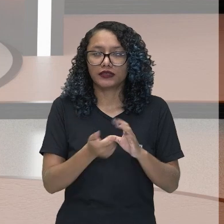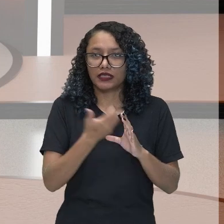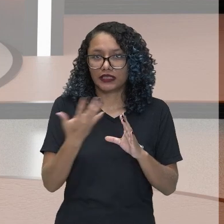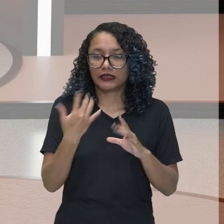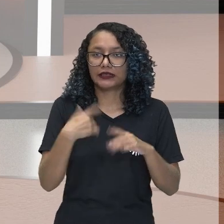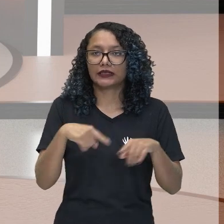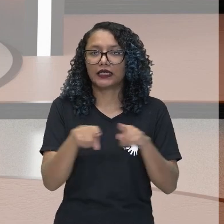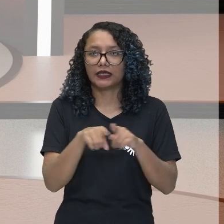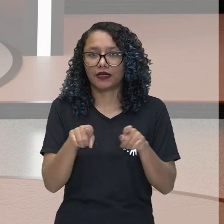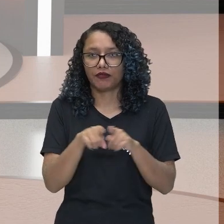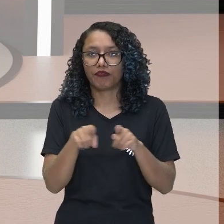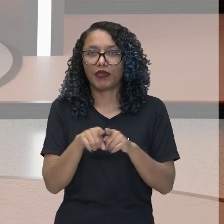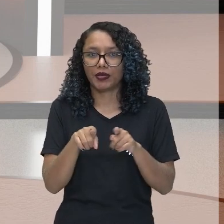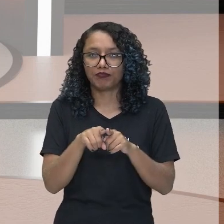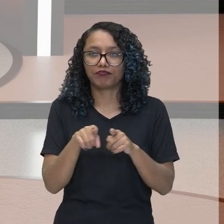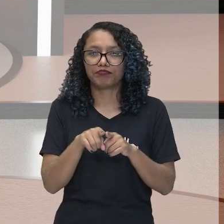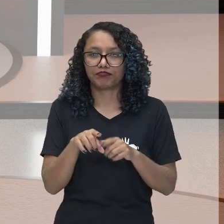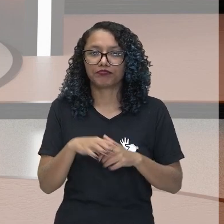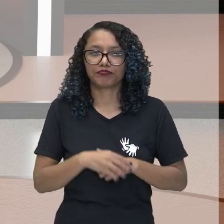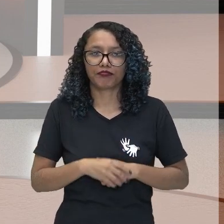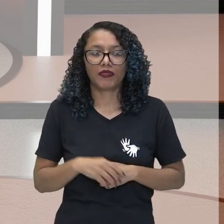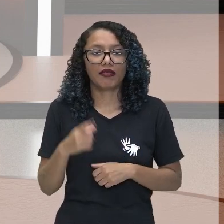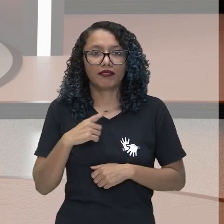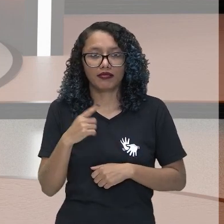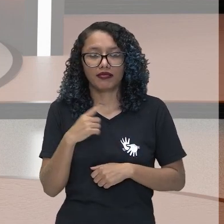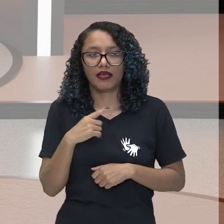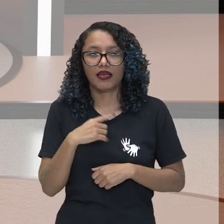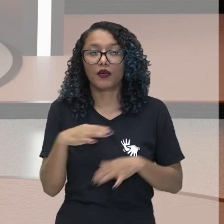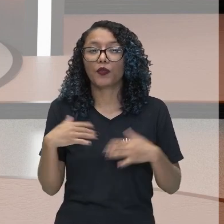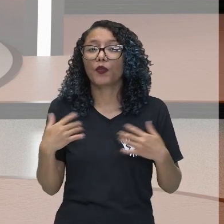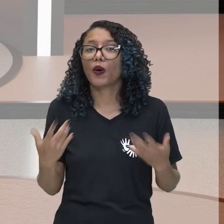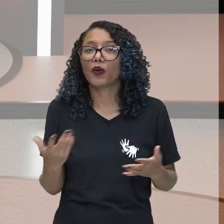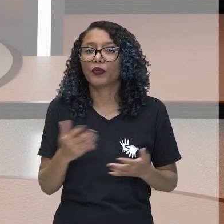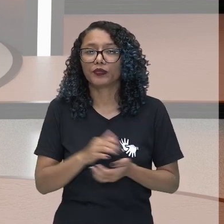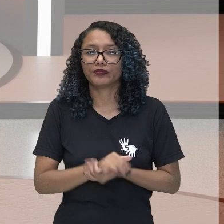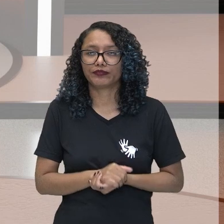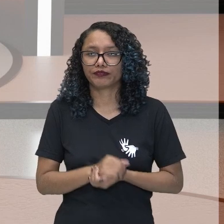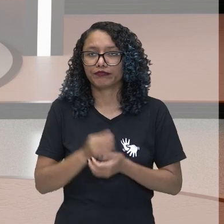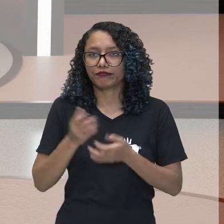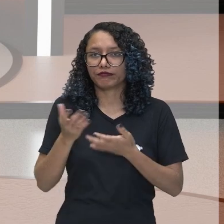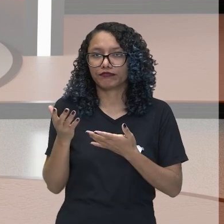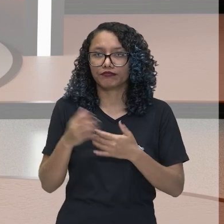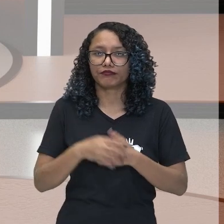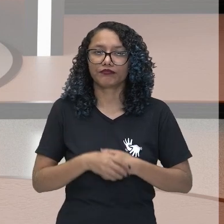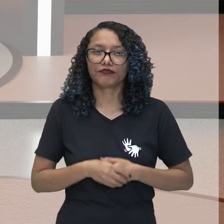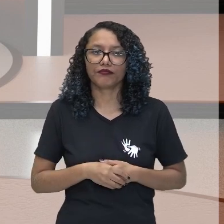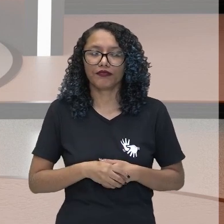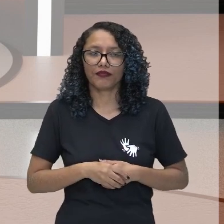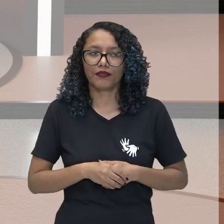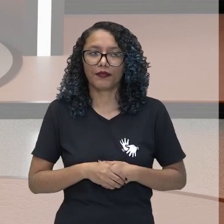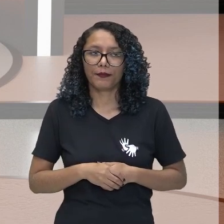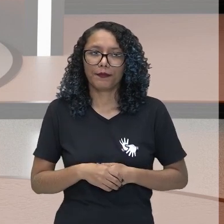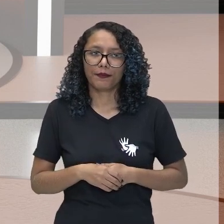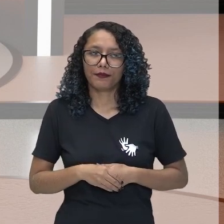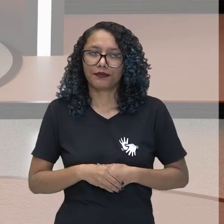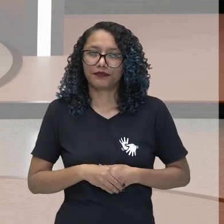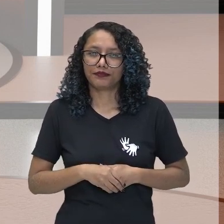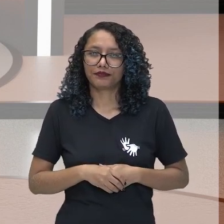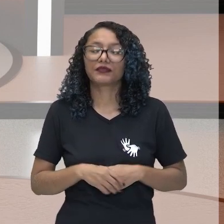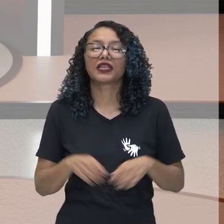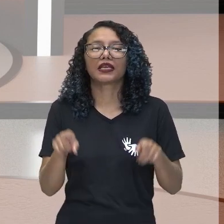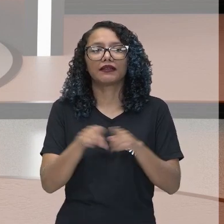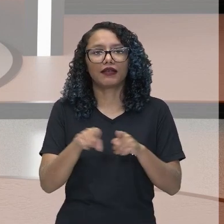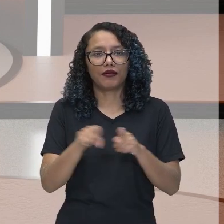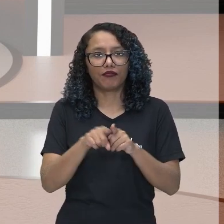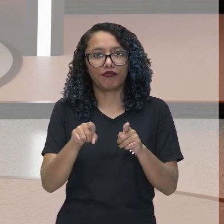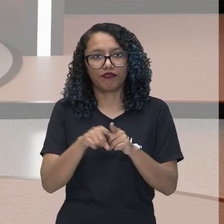estar relacionadas a esses fatores conjunturais. E quais serão? Olha só, a queda acentuada também,